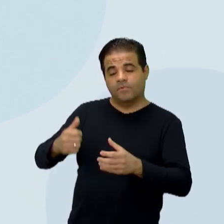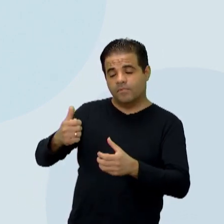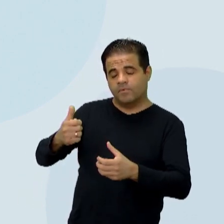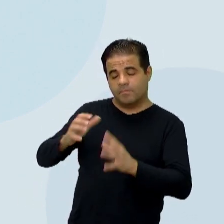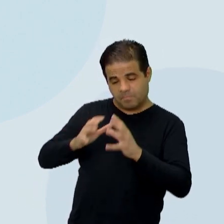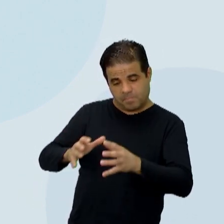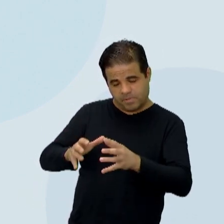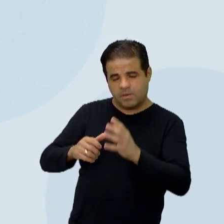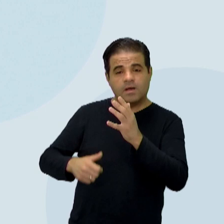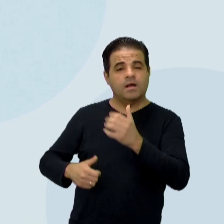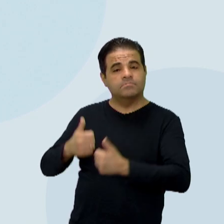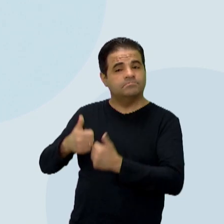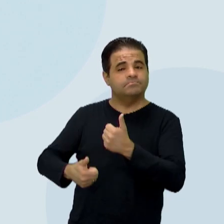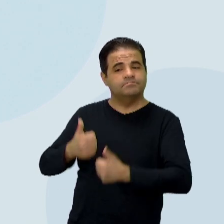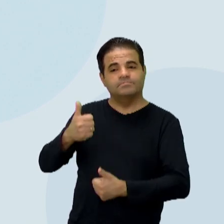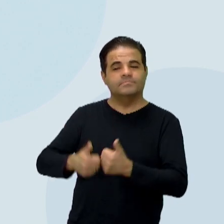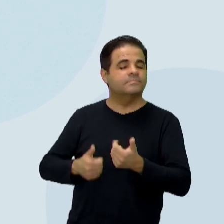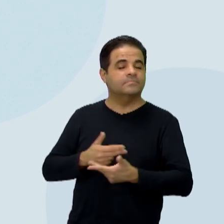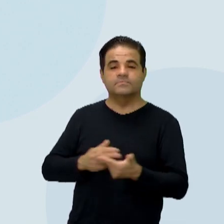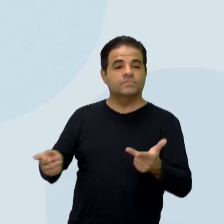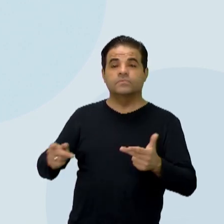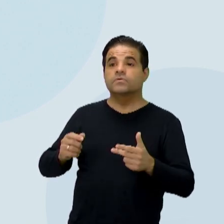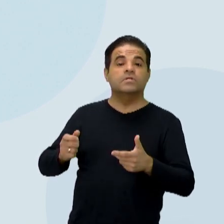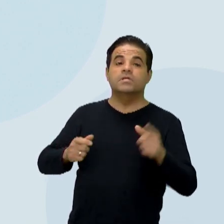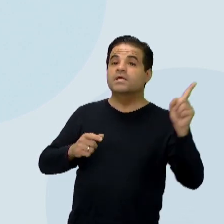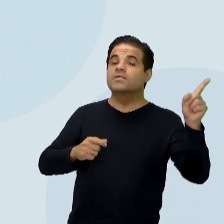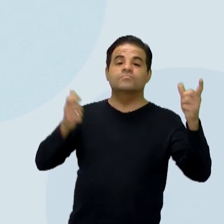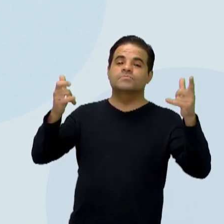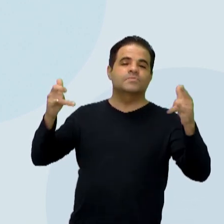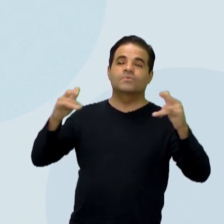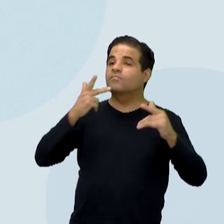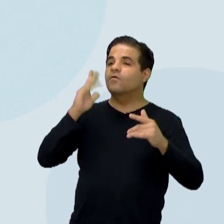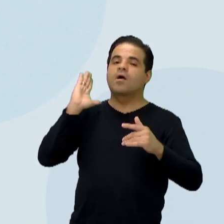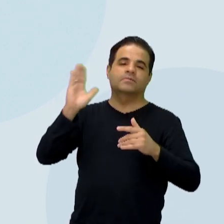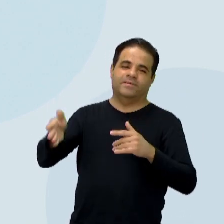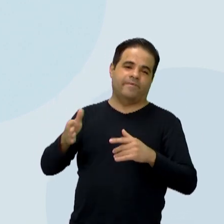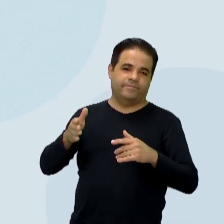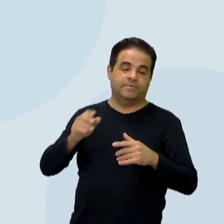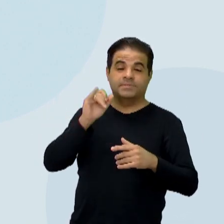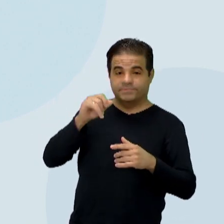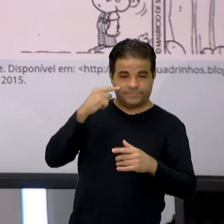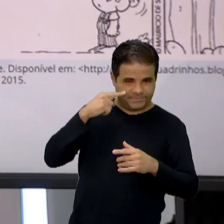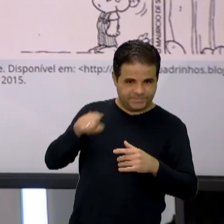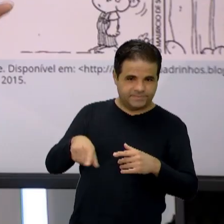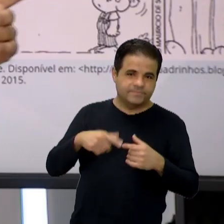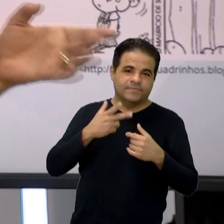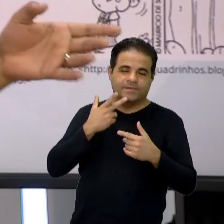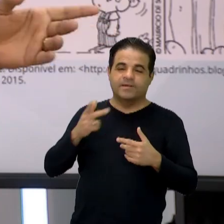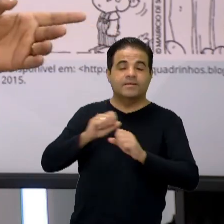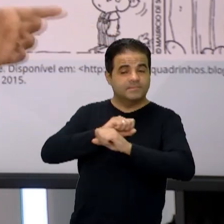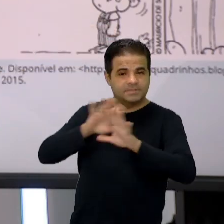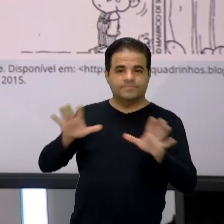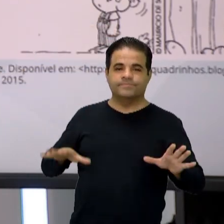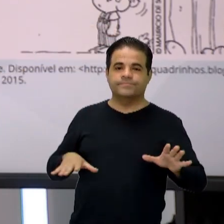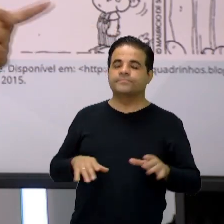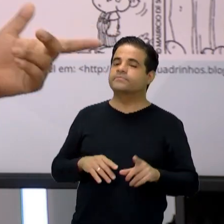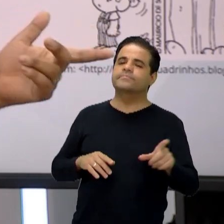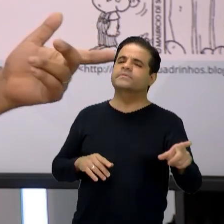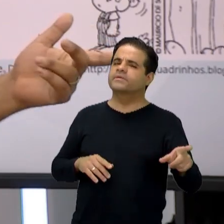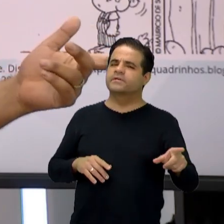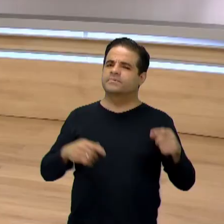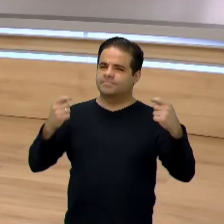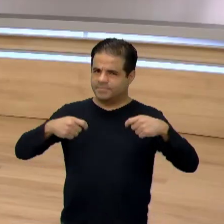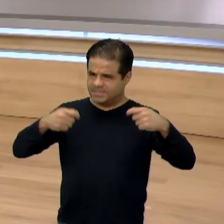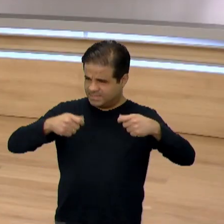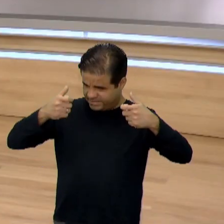alguma coisa, ele não foi muito específico, né? Se a gente for olhar a situação. Mas, professora, nesse caso,